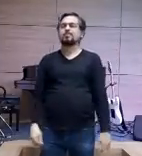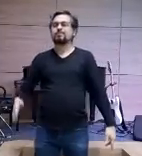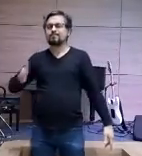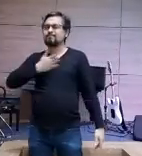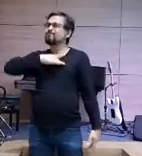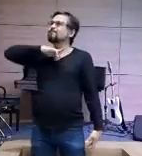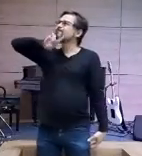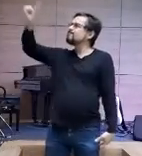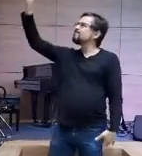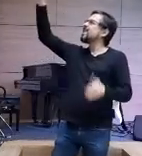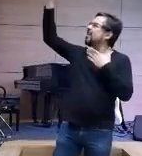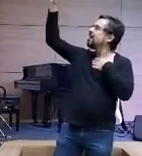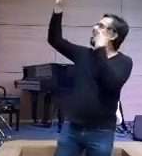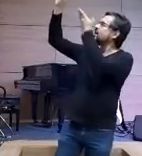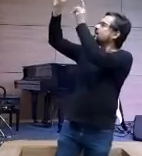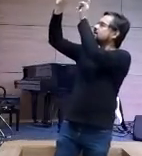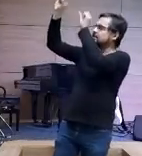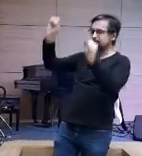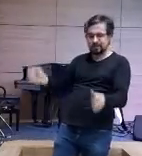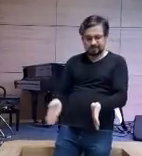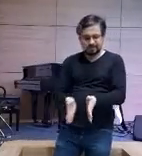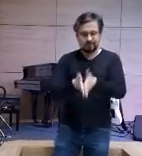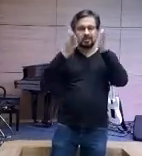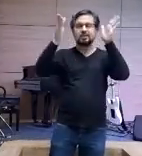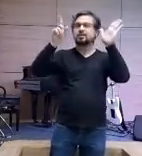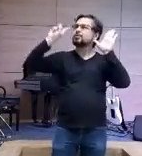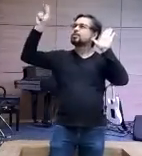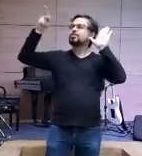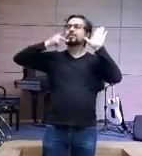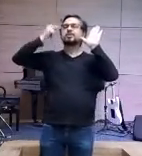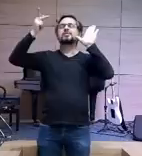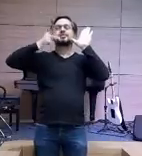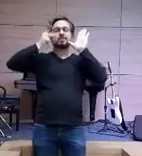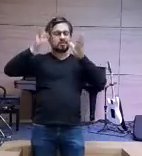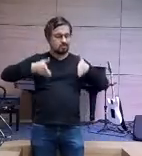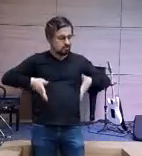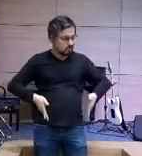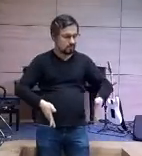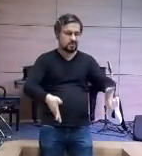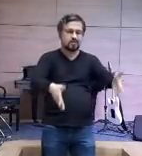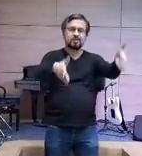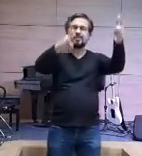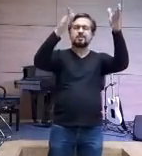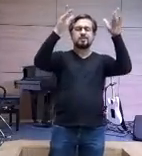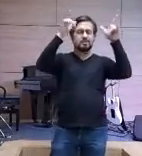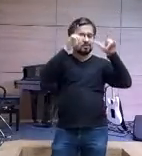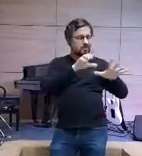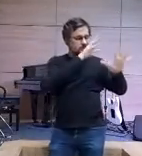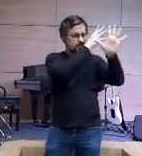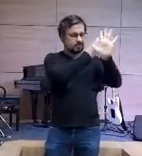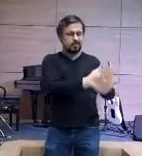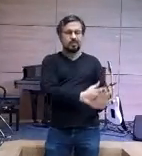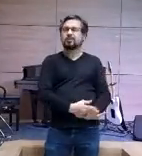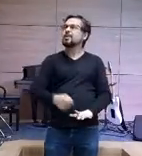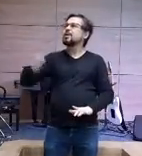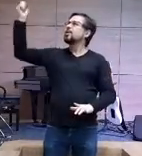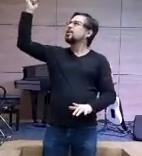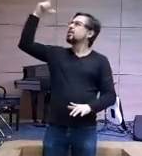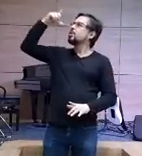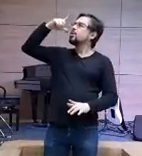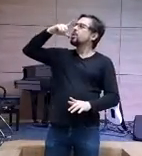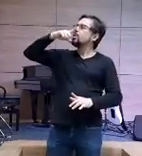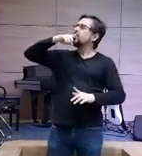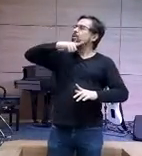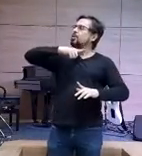meu Deus é Deus de Milagres Deus de Promessas caminho no deserto luz